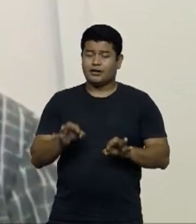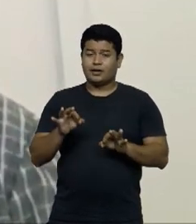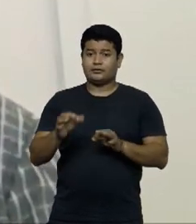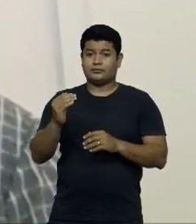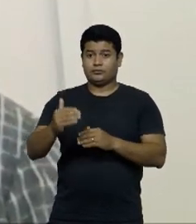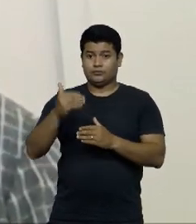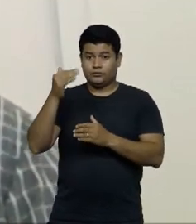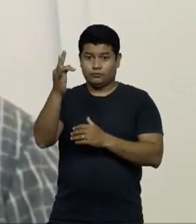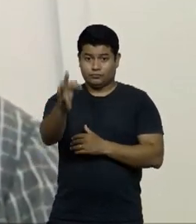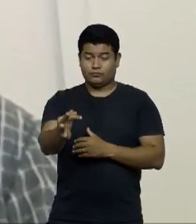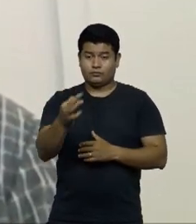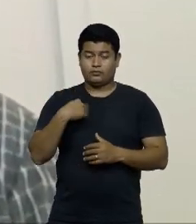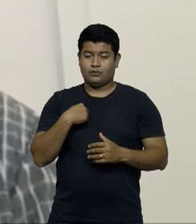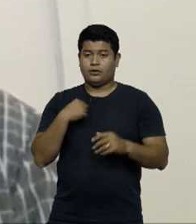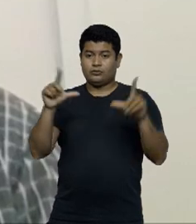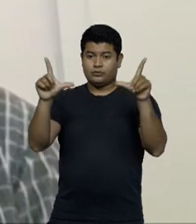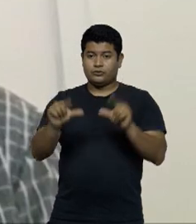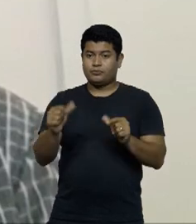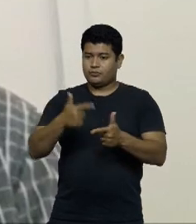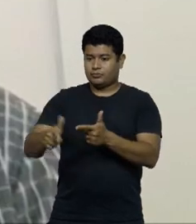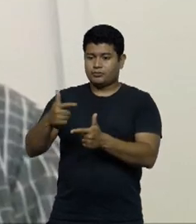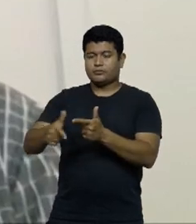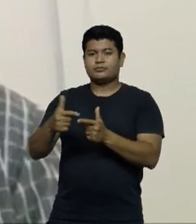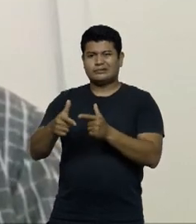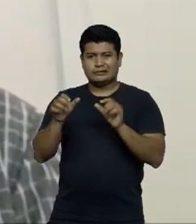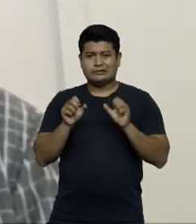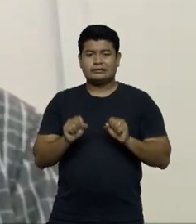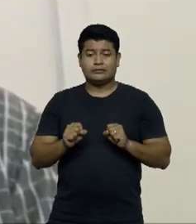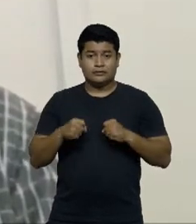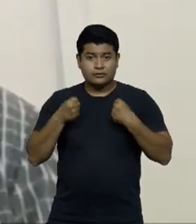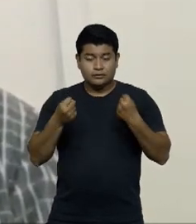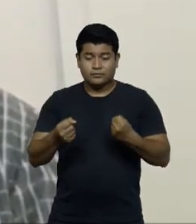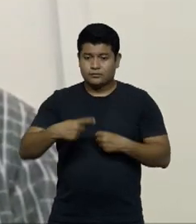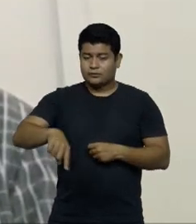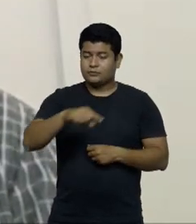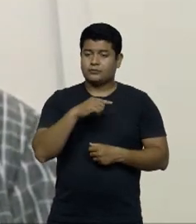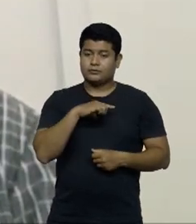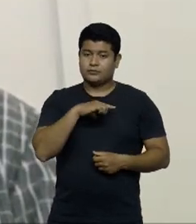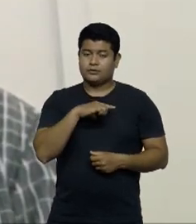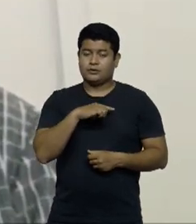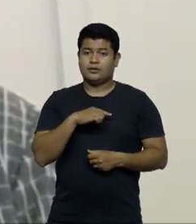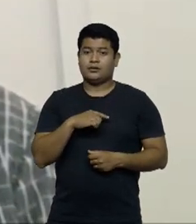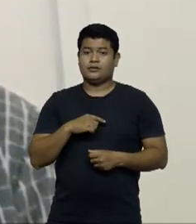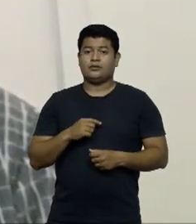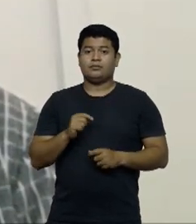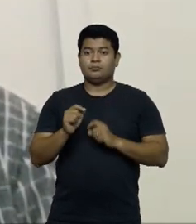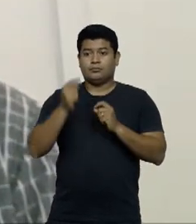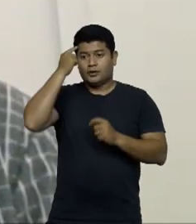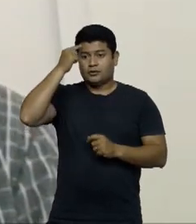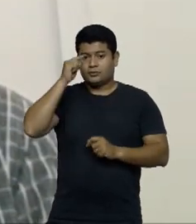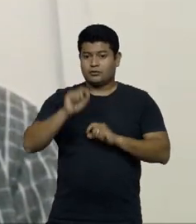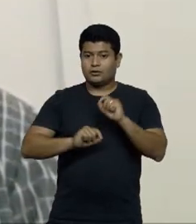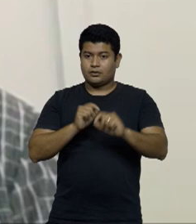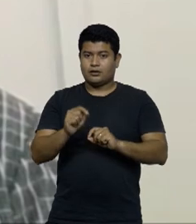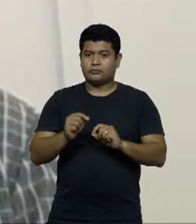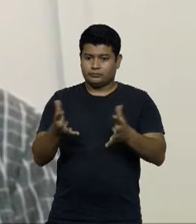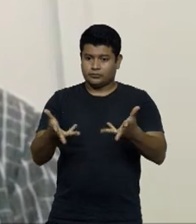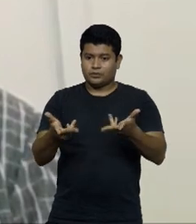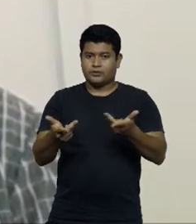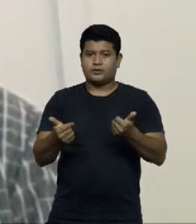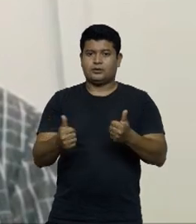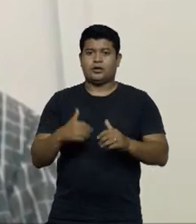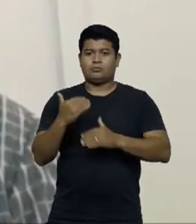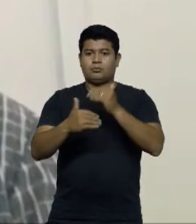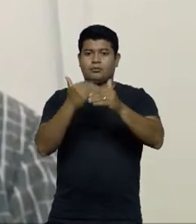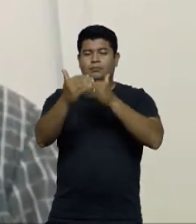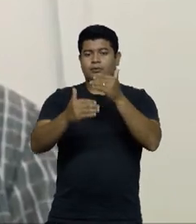Minimizar as possibilidades e ele sempre procurando melhorar Então realmente um se tratando de